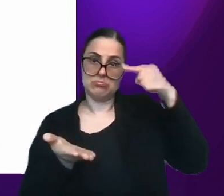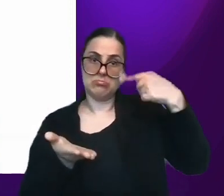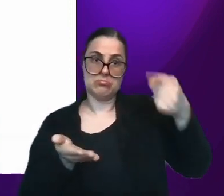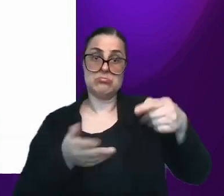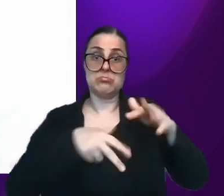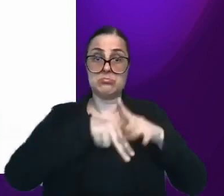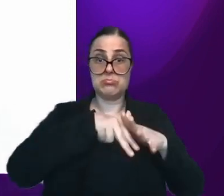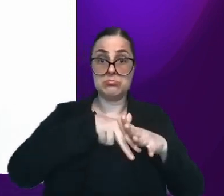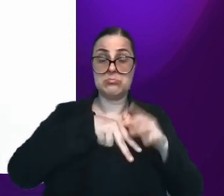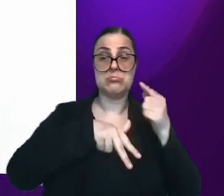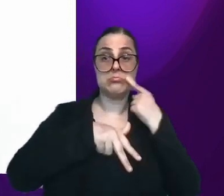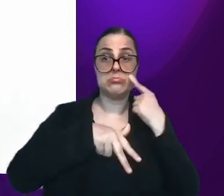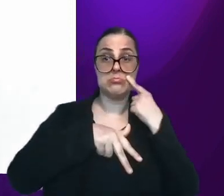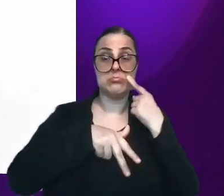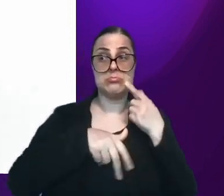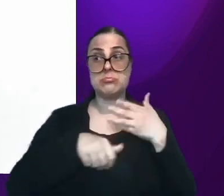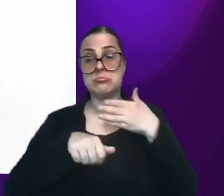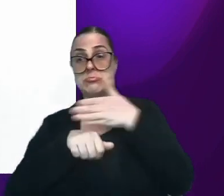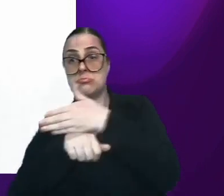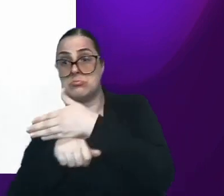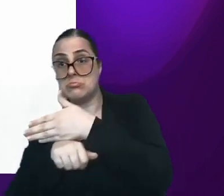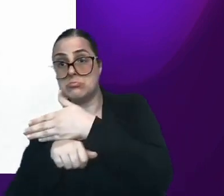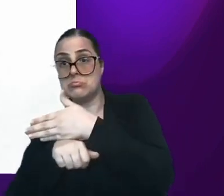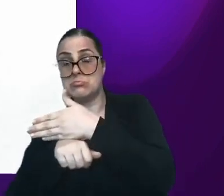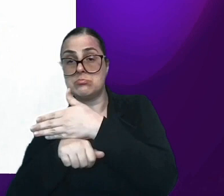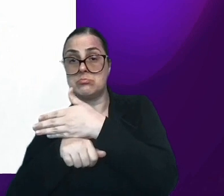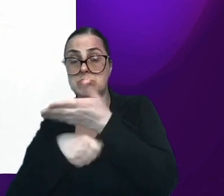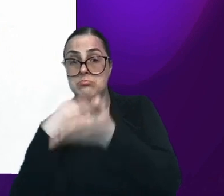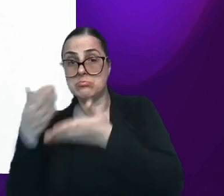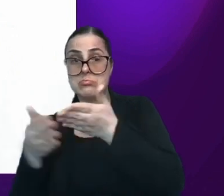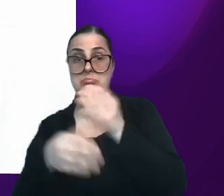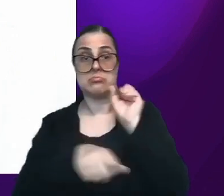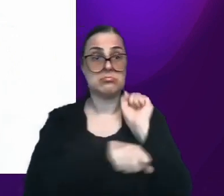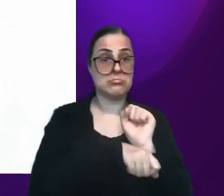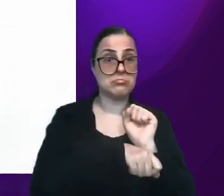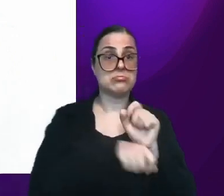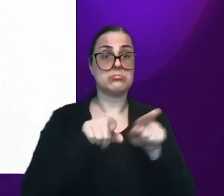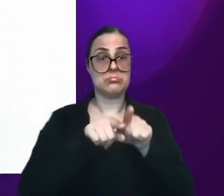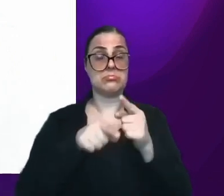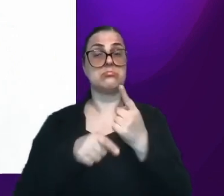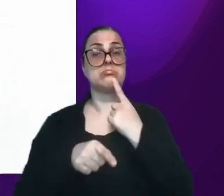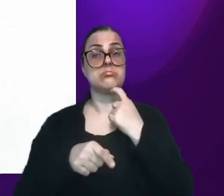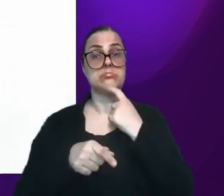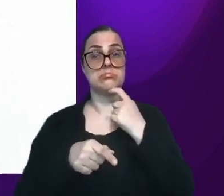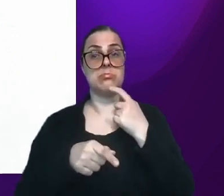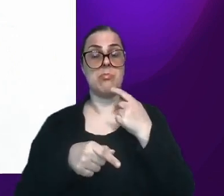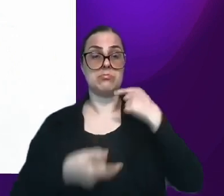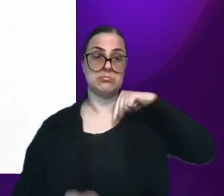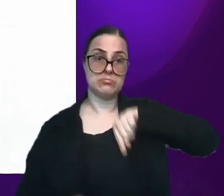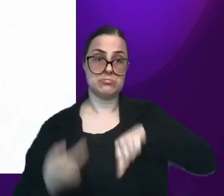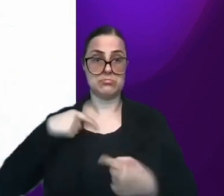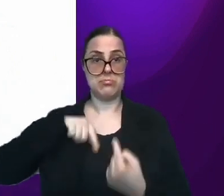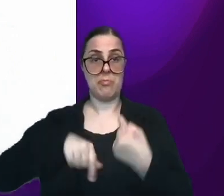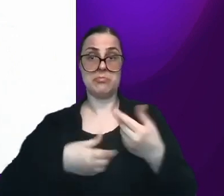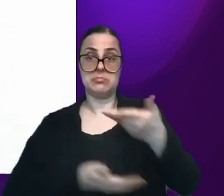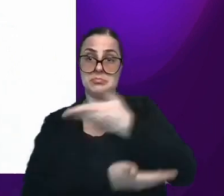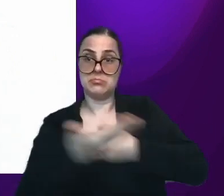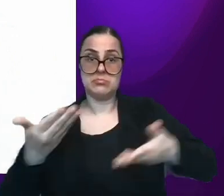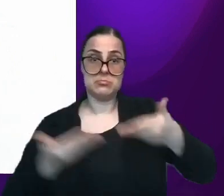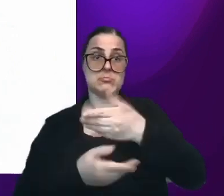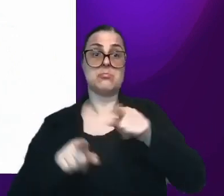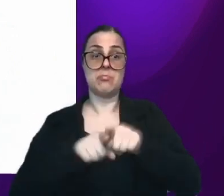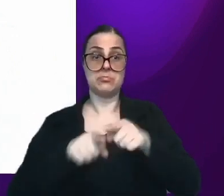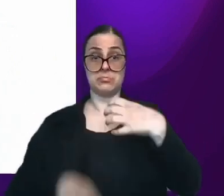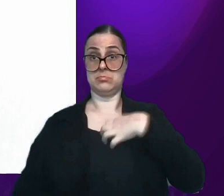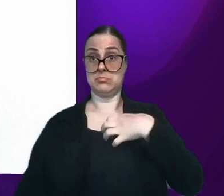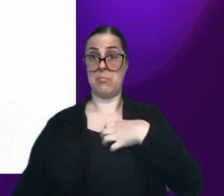a necessidade de remoção de fluidos concomitante, o cálculo do volume de UF, da taxa de UF real,